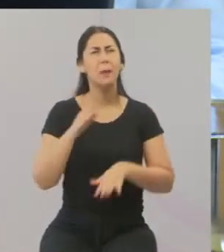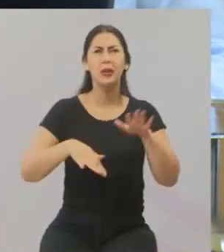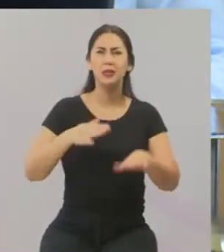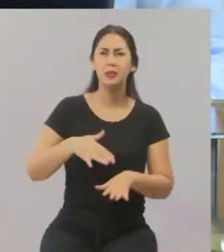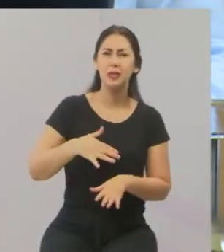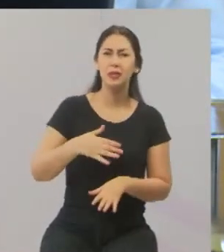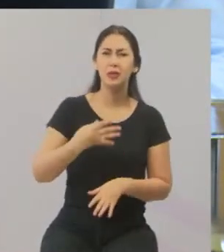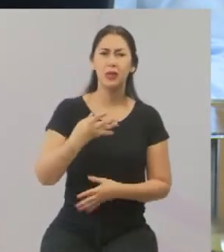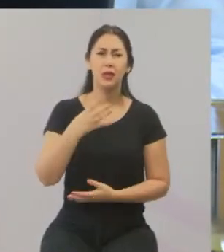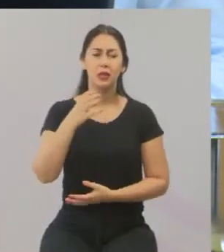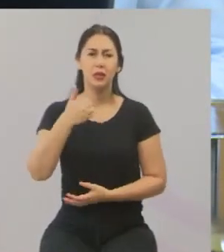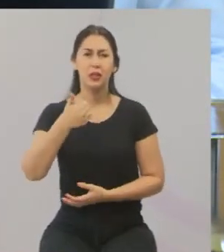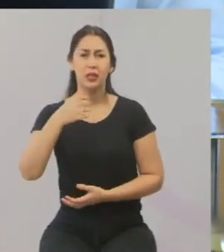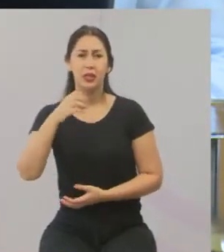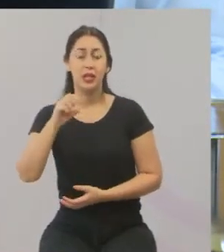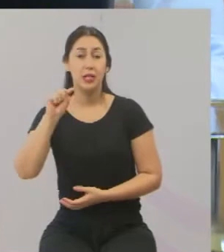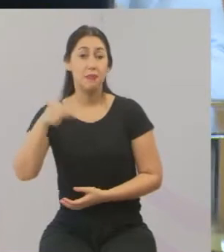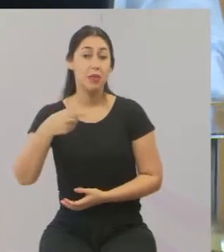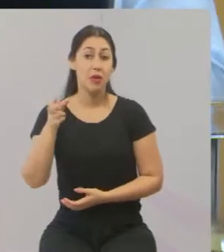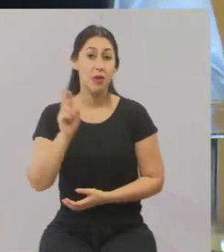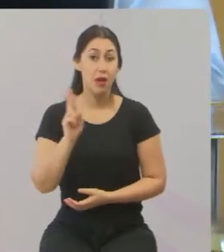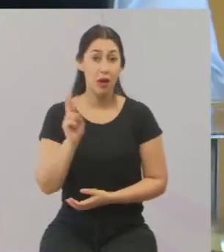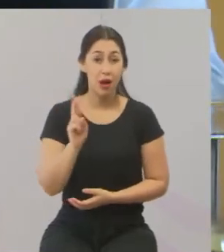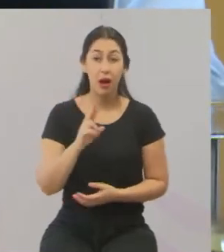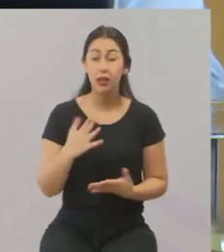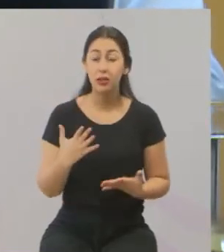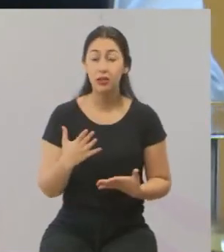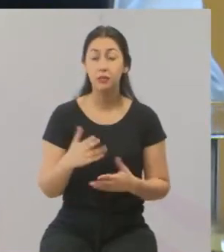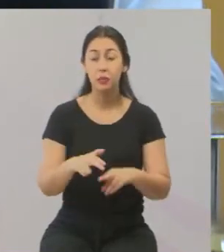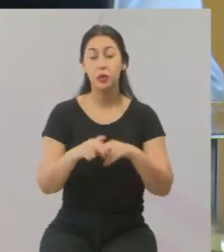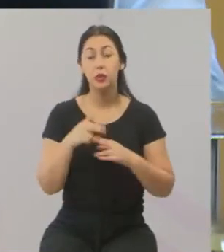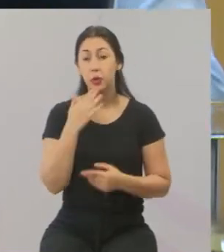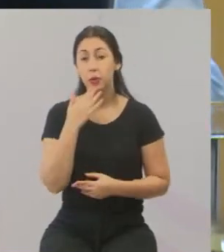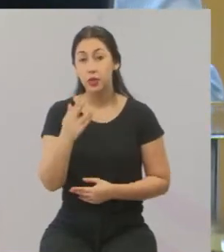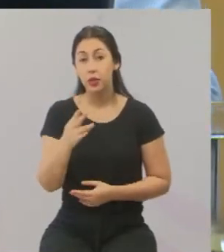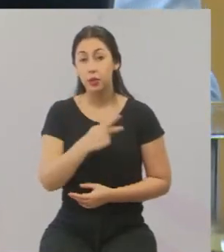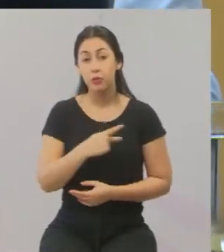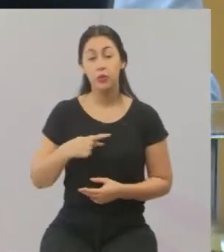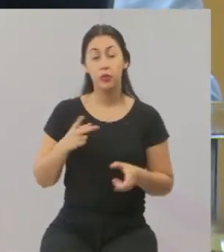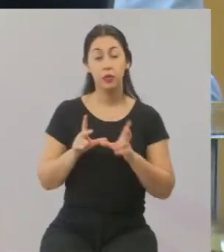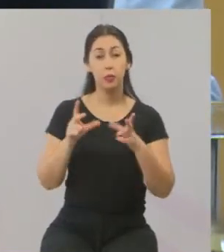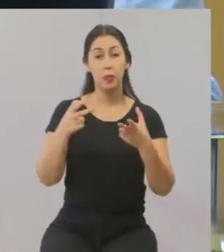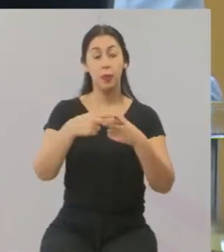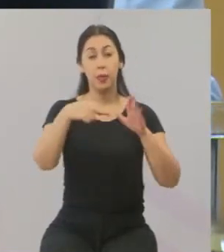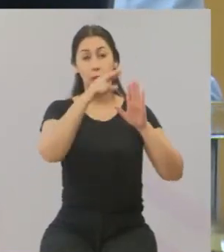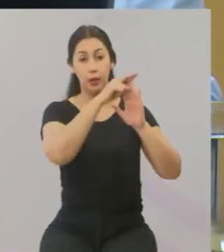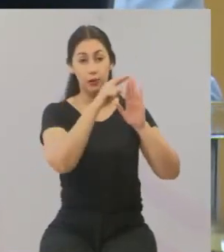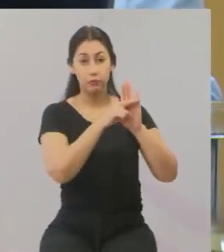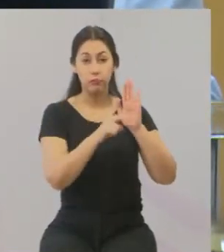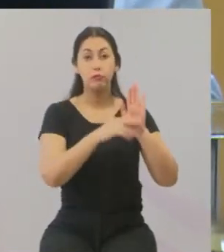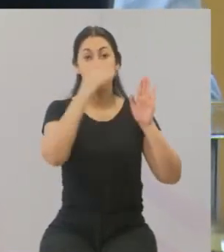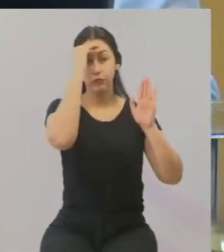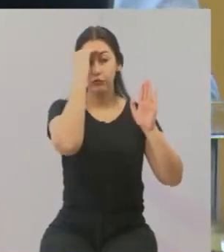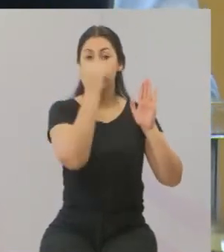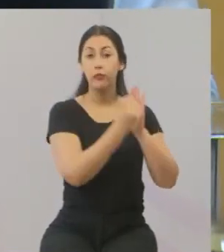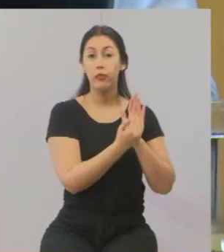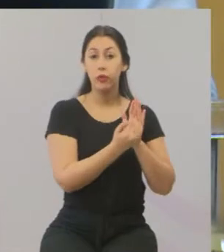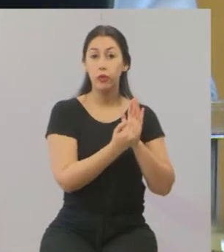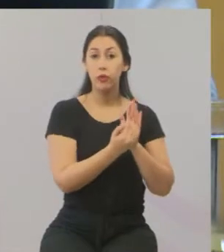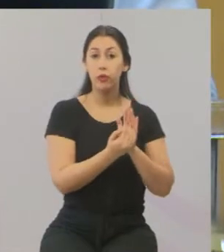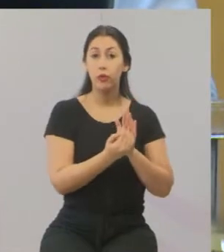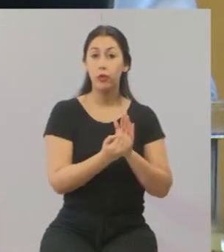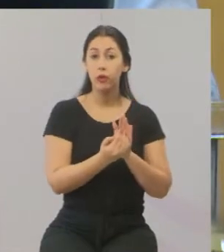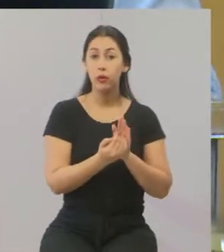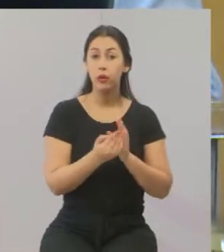mil, requeremos ao excelentíssimo senhor presidente desta Casa, ouvido e aprovado pelo Egrégio Plenário, cumpridas as formalidades regimentais, seja encaminhado ao senhor